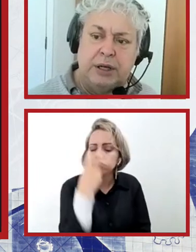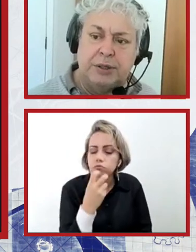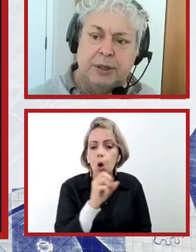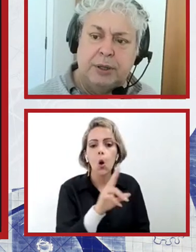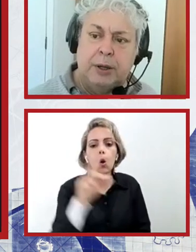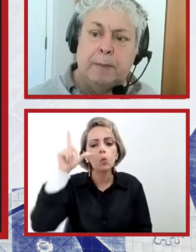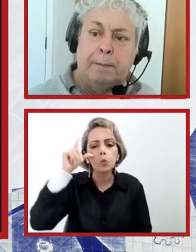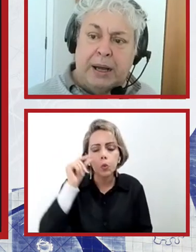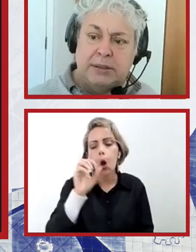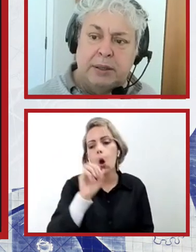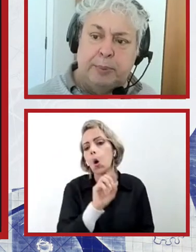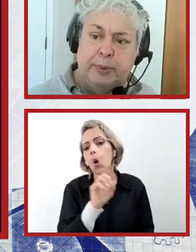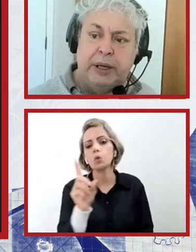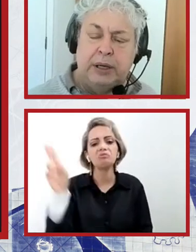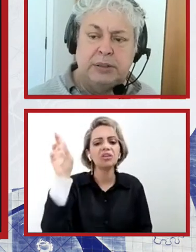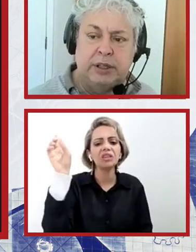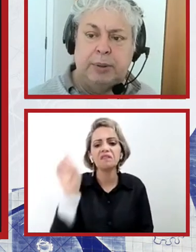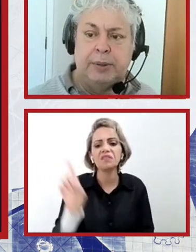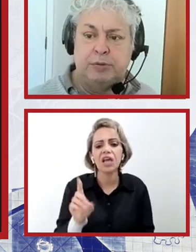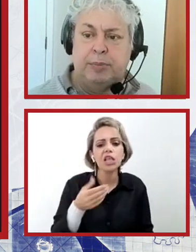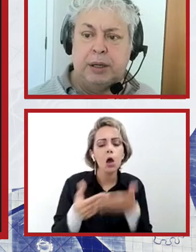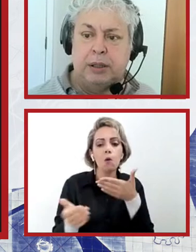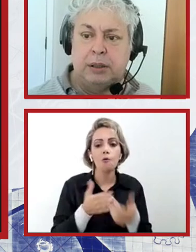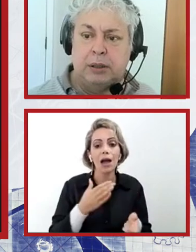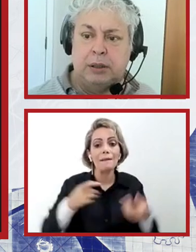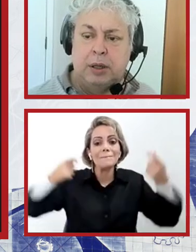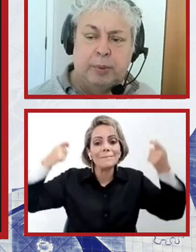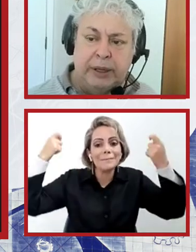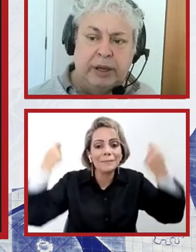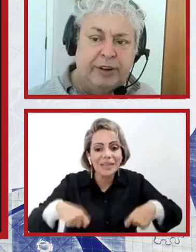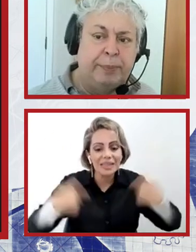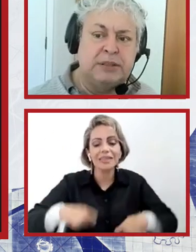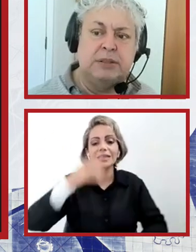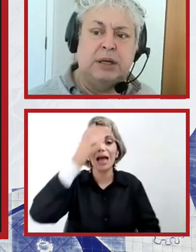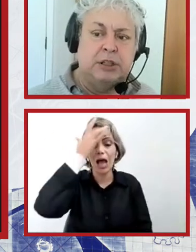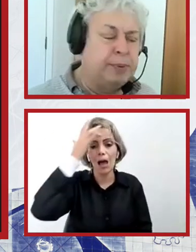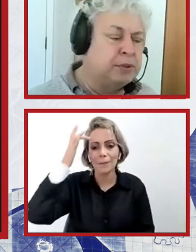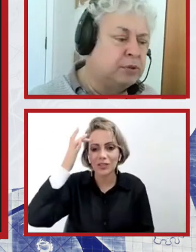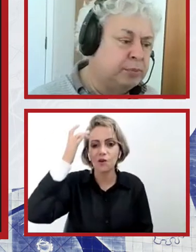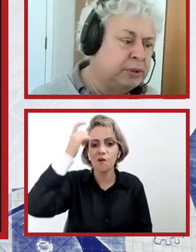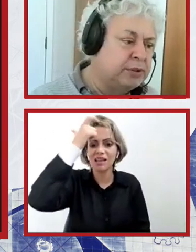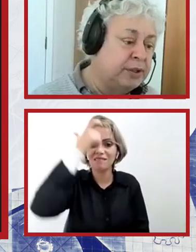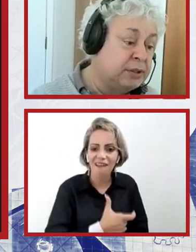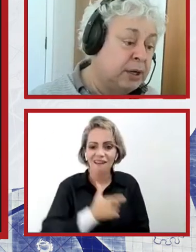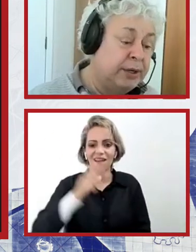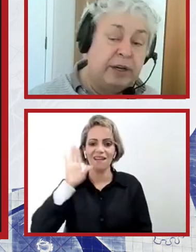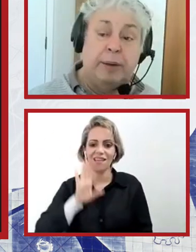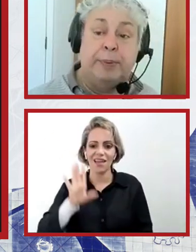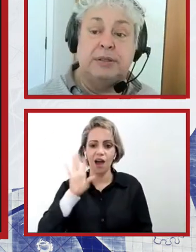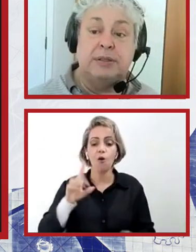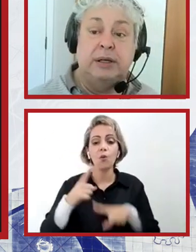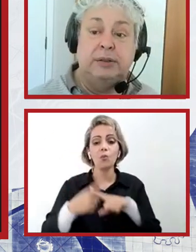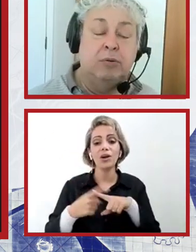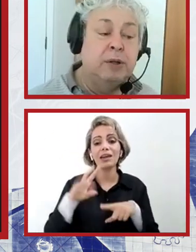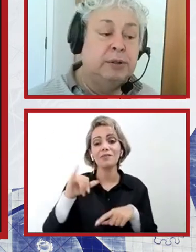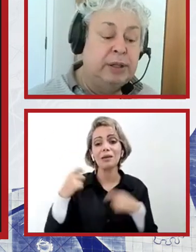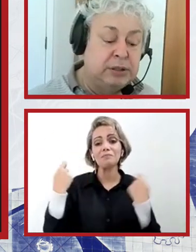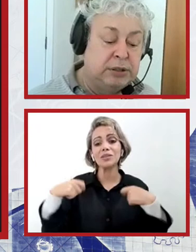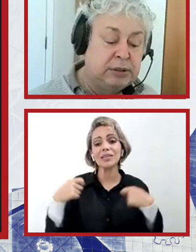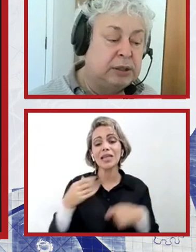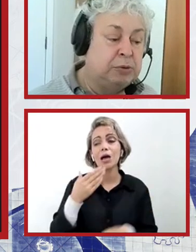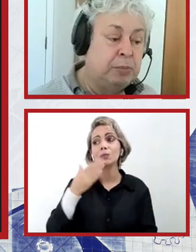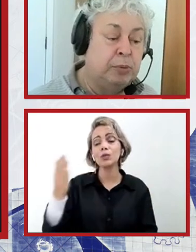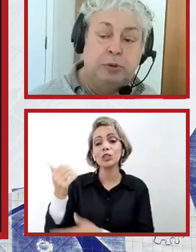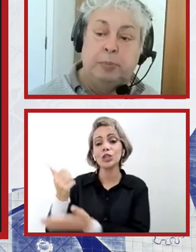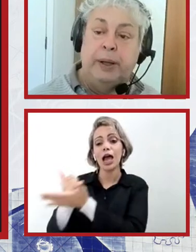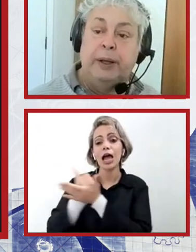na universidade passa por ela ser uma pessoa bacana. Porque ela vai precisar das pessoas muitas vezes e ela vai precisar, então,